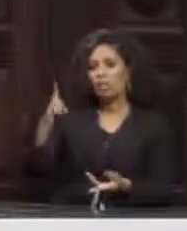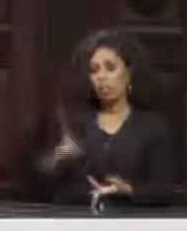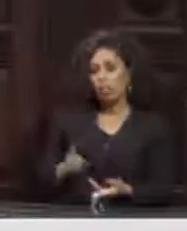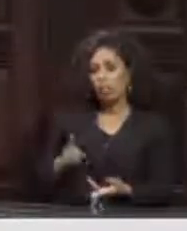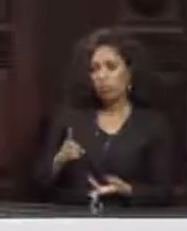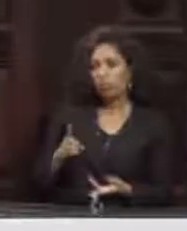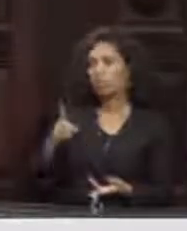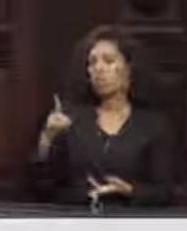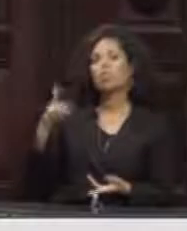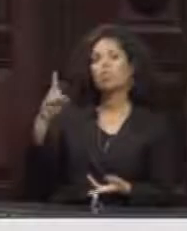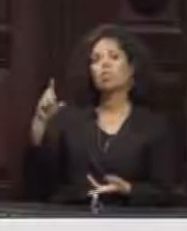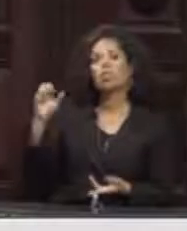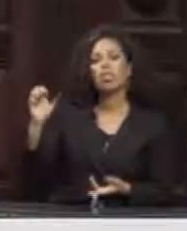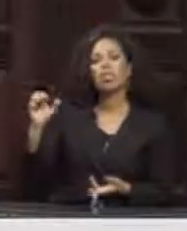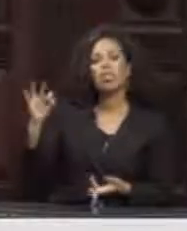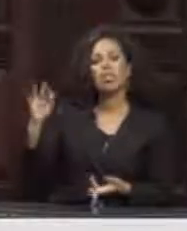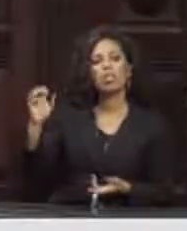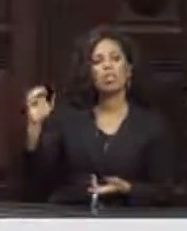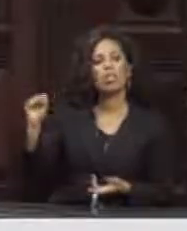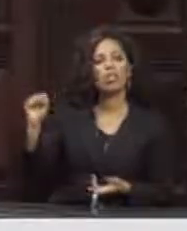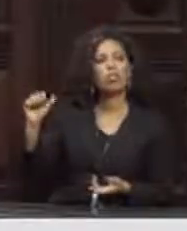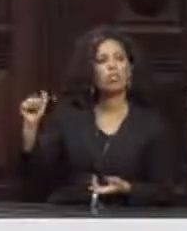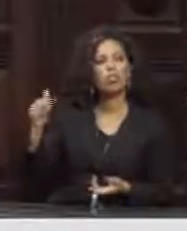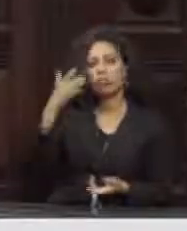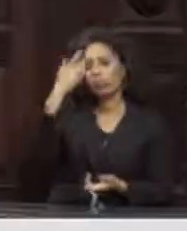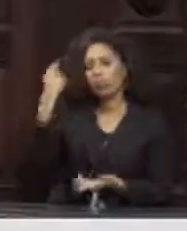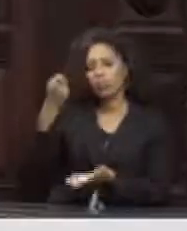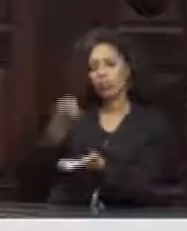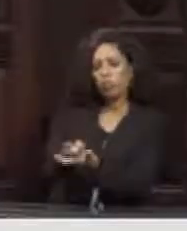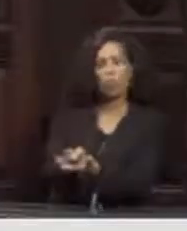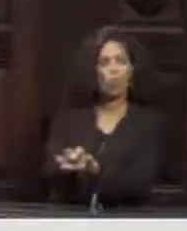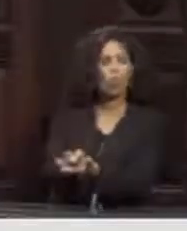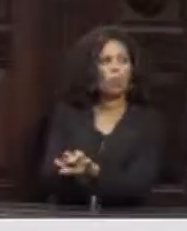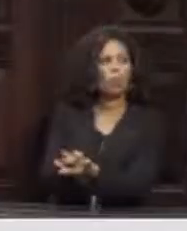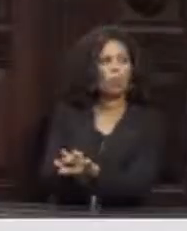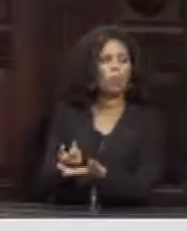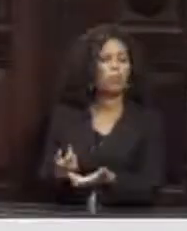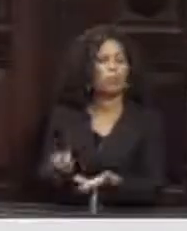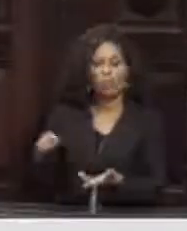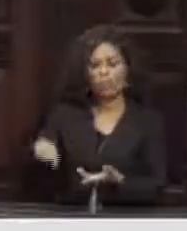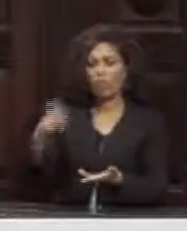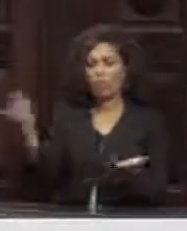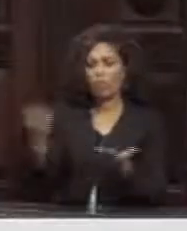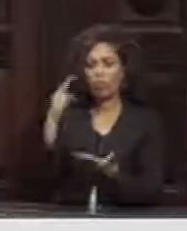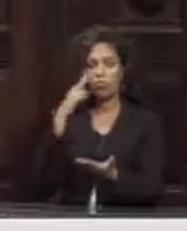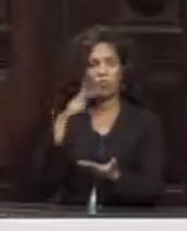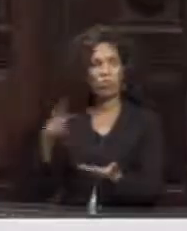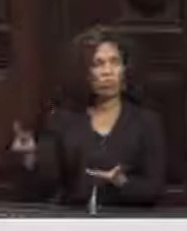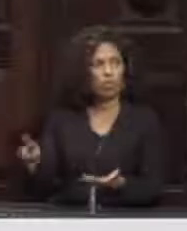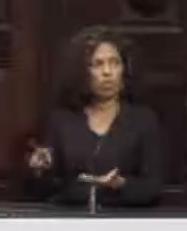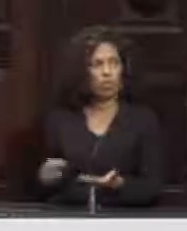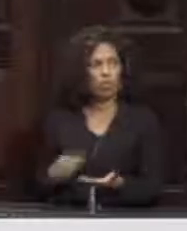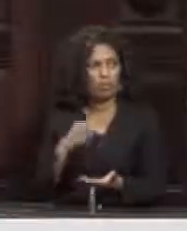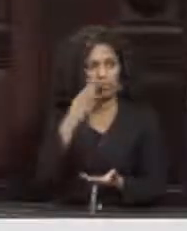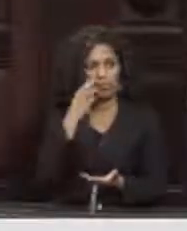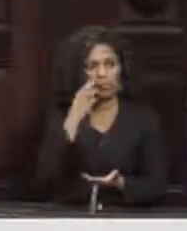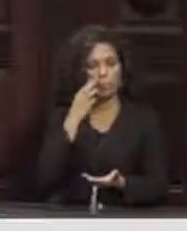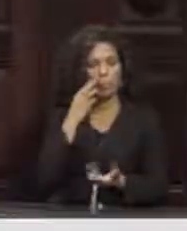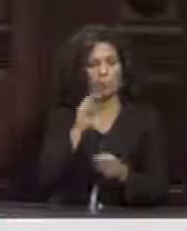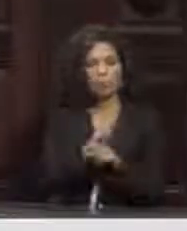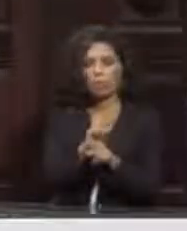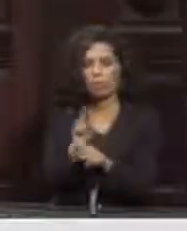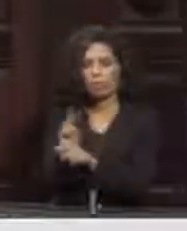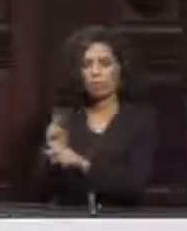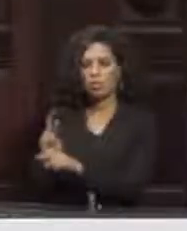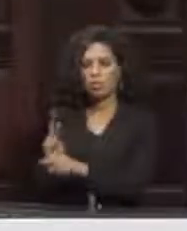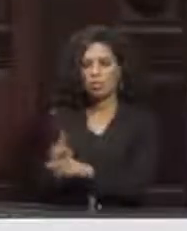muito bem representada na presidência do deputado Luiz Martins e com aquela retaguarda, né, da